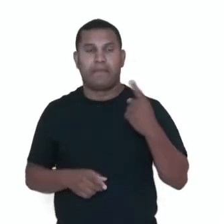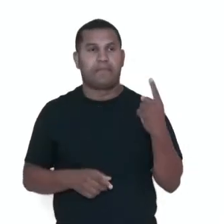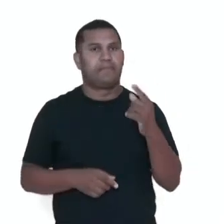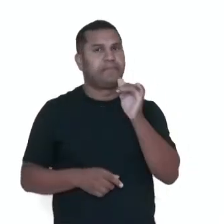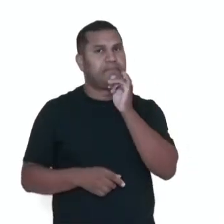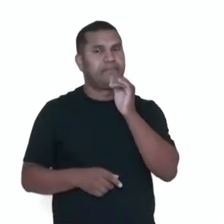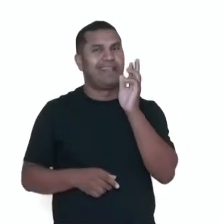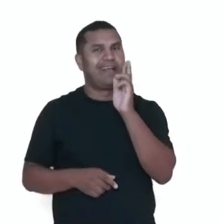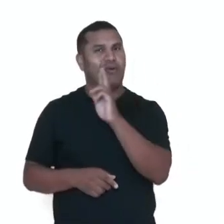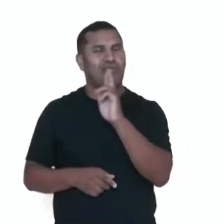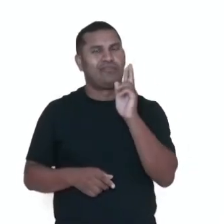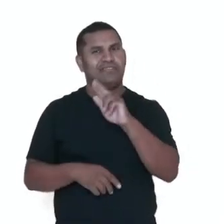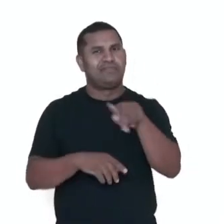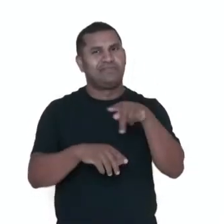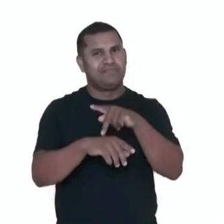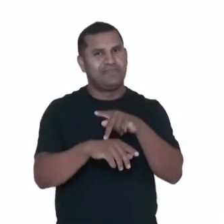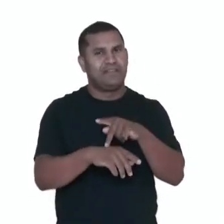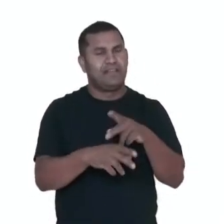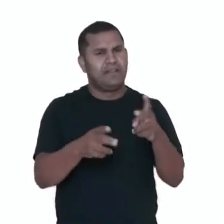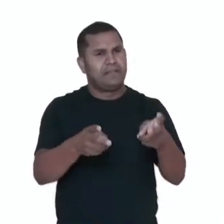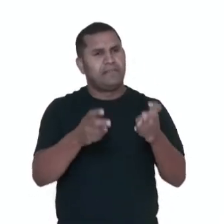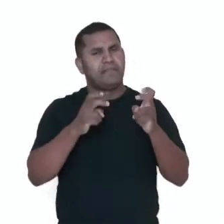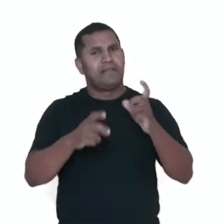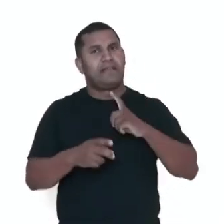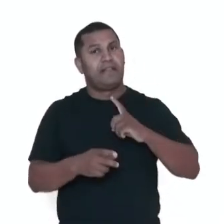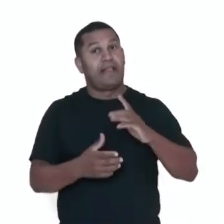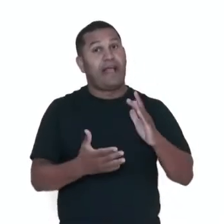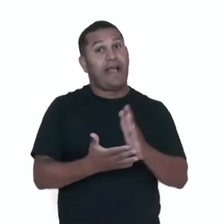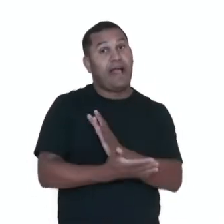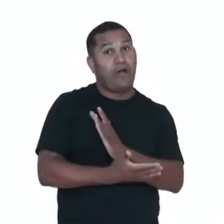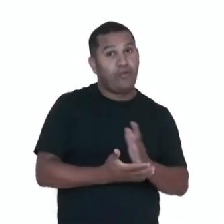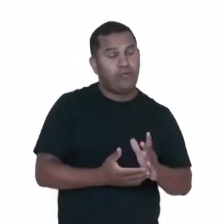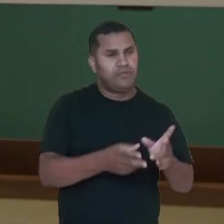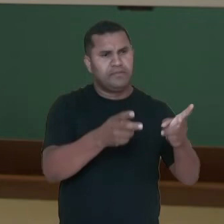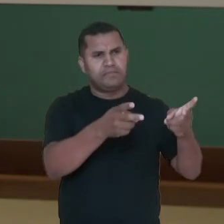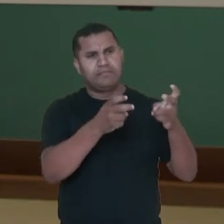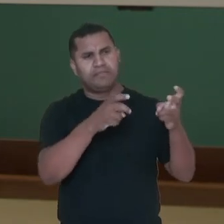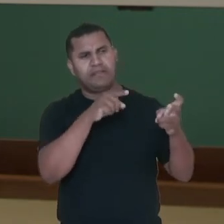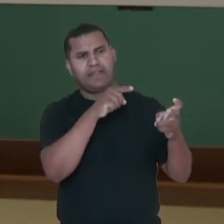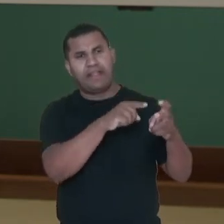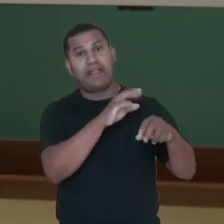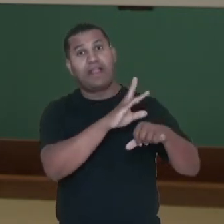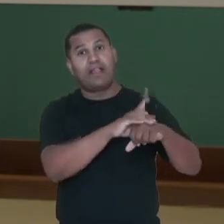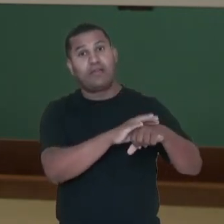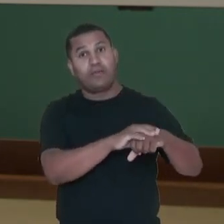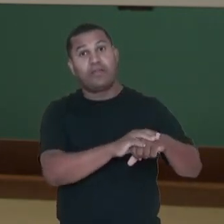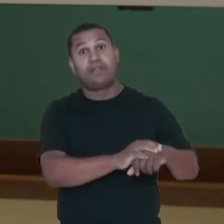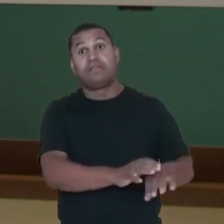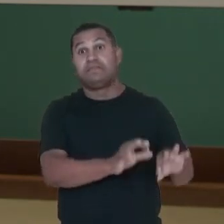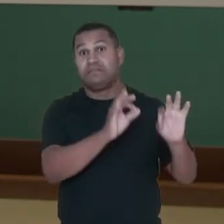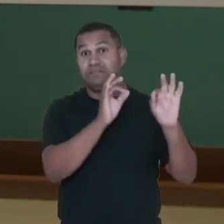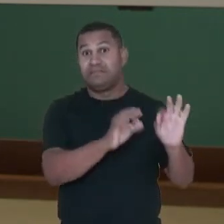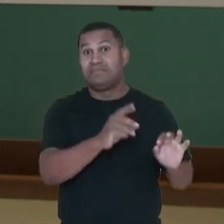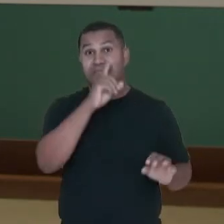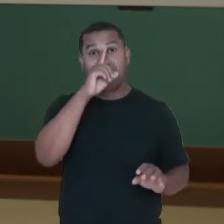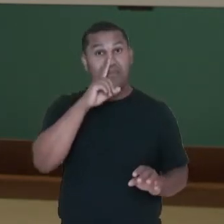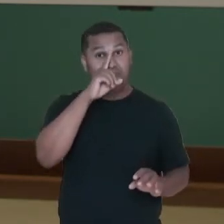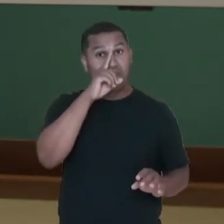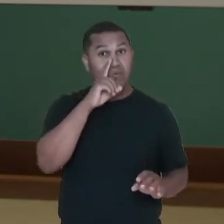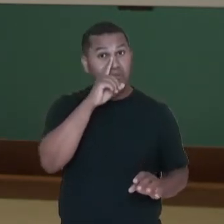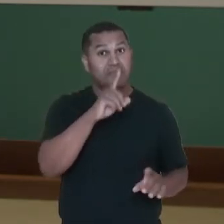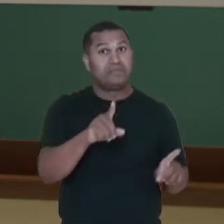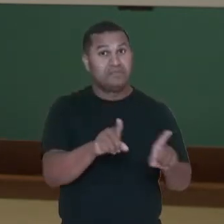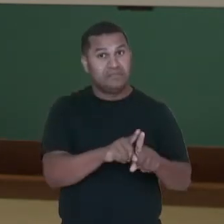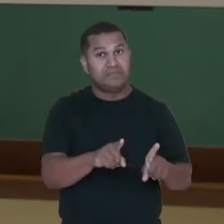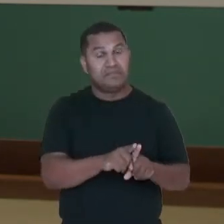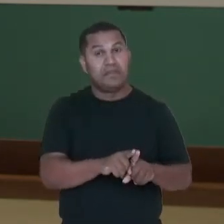uma predisposição genética associada ao baixo índice de identificação daquele vírus. Nosso corpo tem o sistema imunológico. Ele